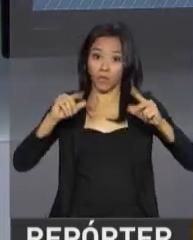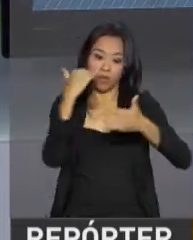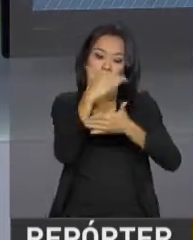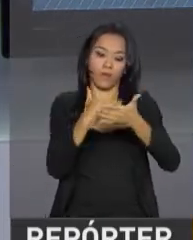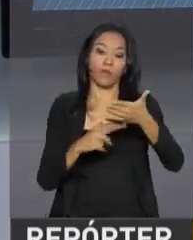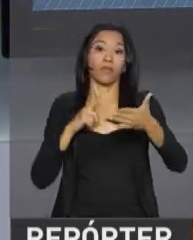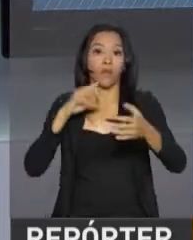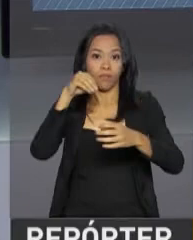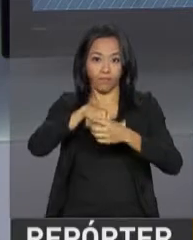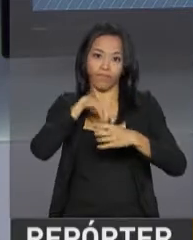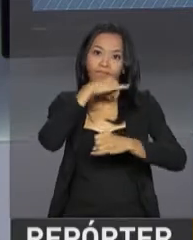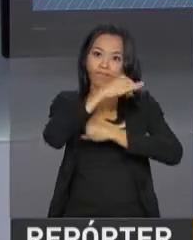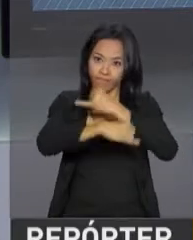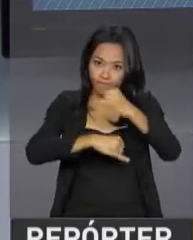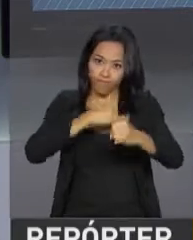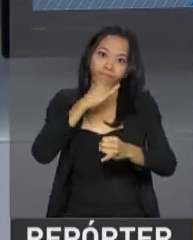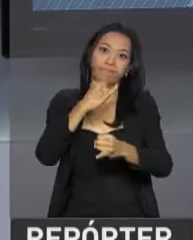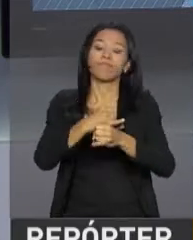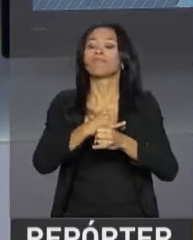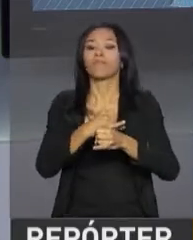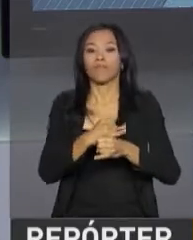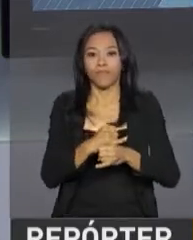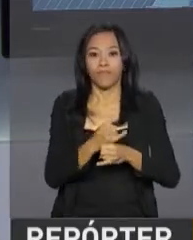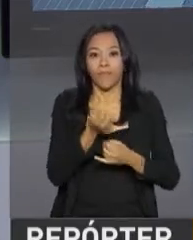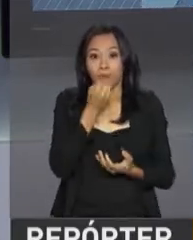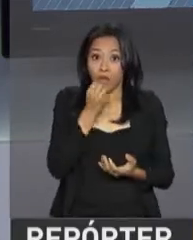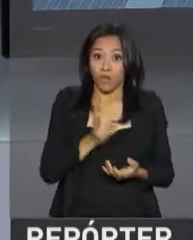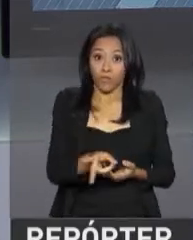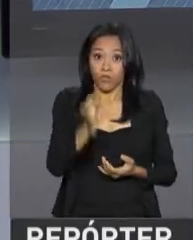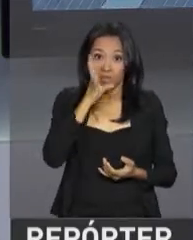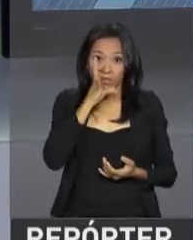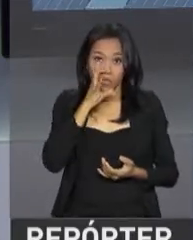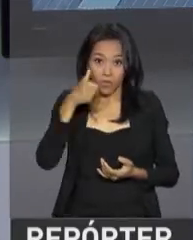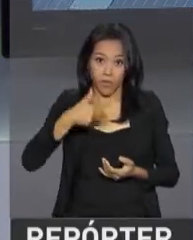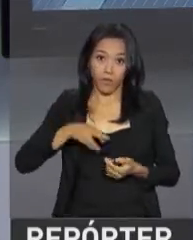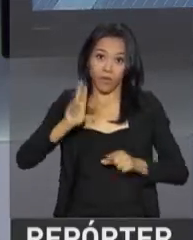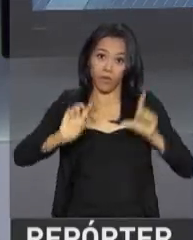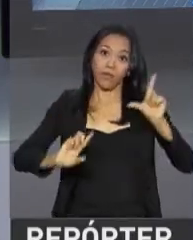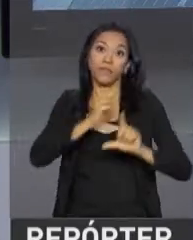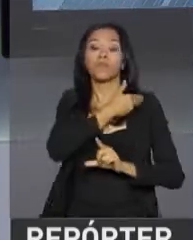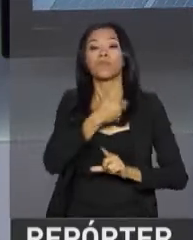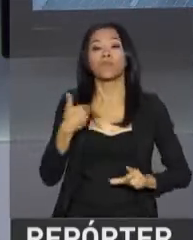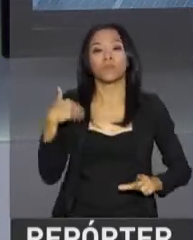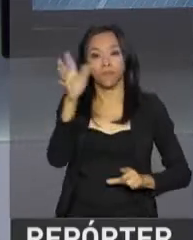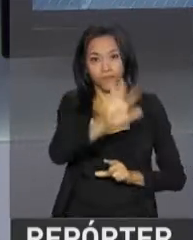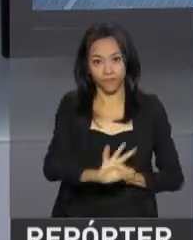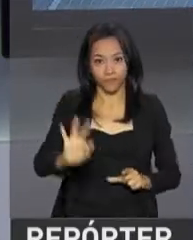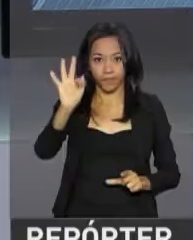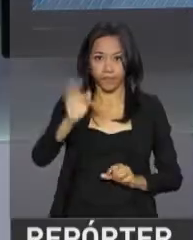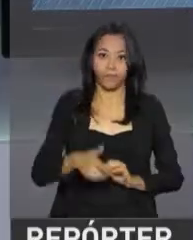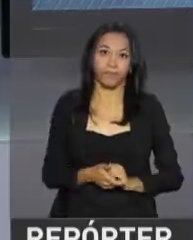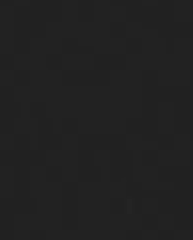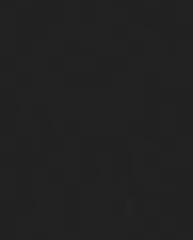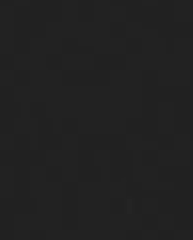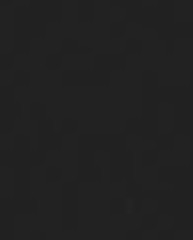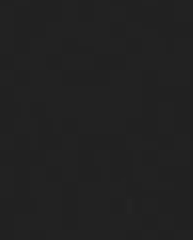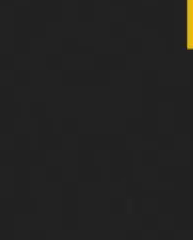nossa programação também está na nossa página na internet continue com a gente na nbr a tv do governo federal